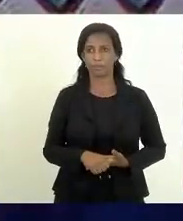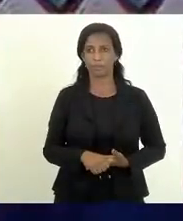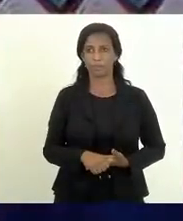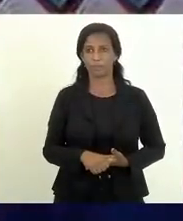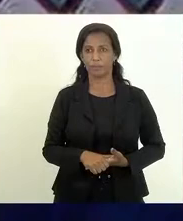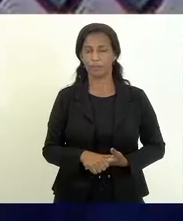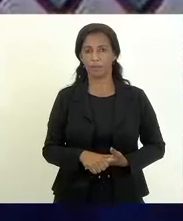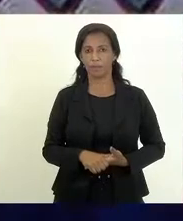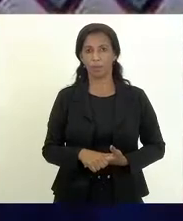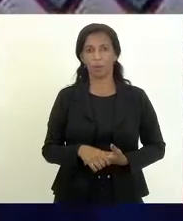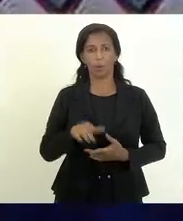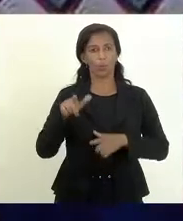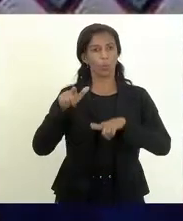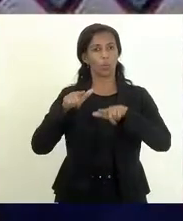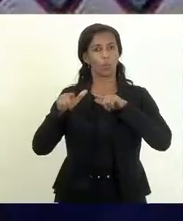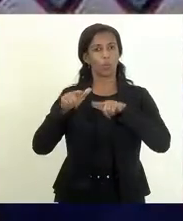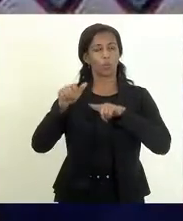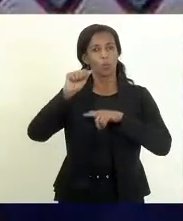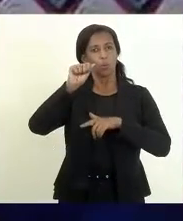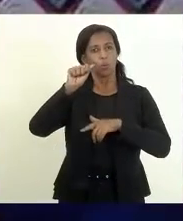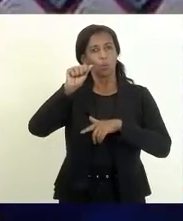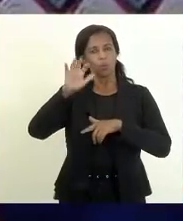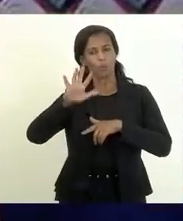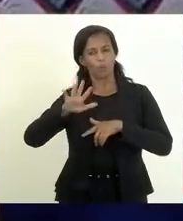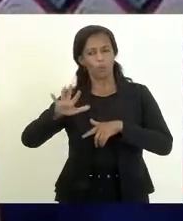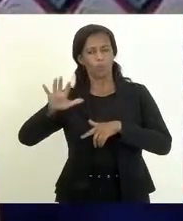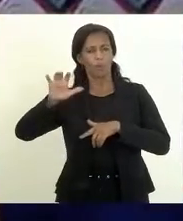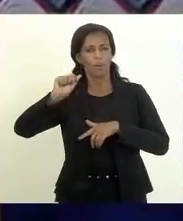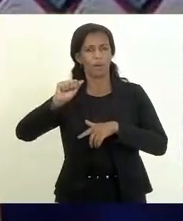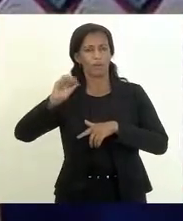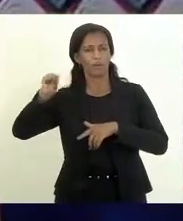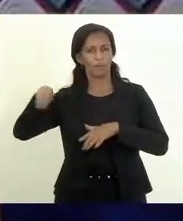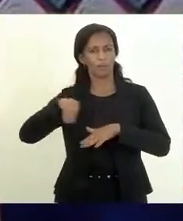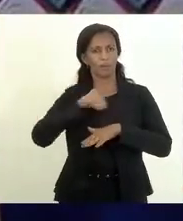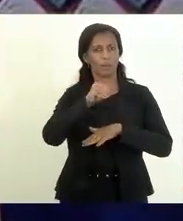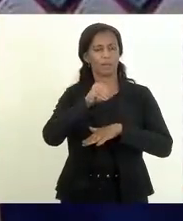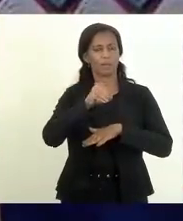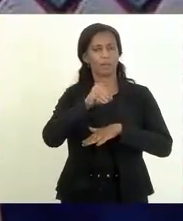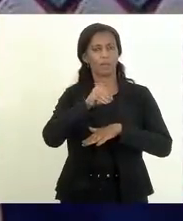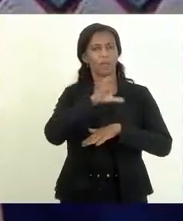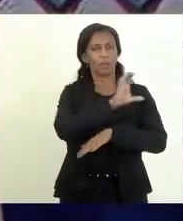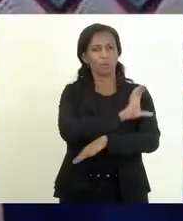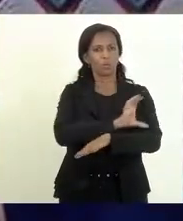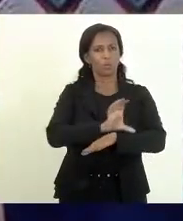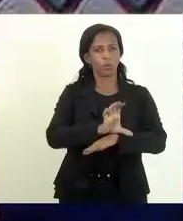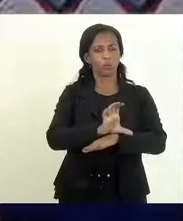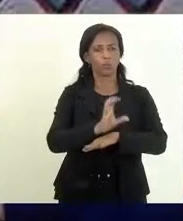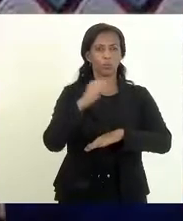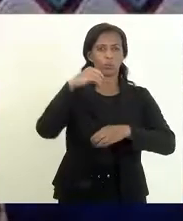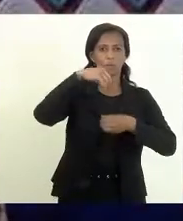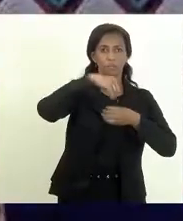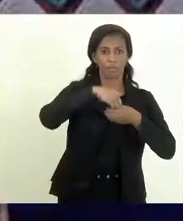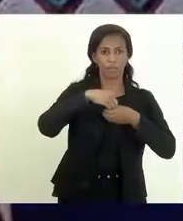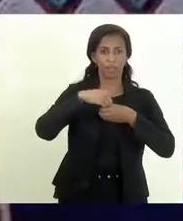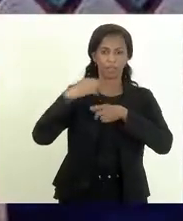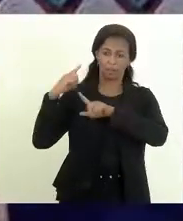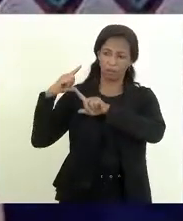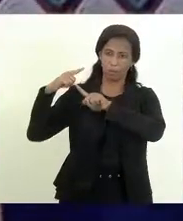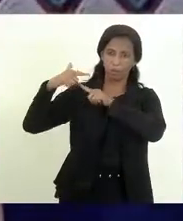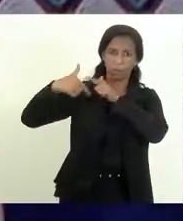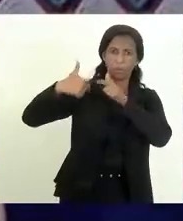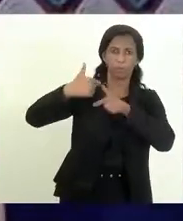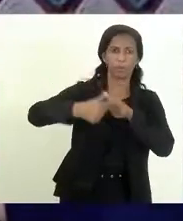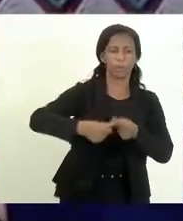matriarcado africano, ele se expressa na nossa cultura afro-brasileira através do matriarcado